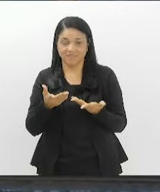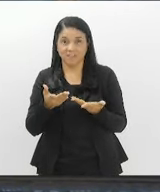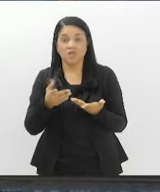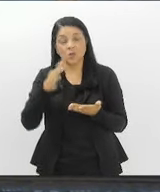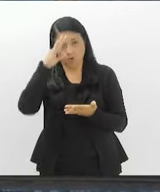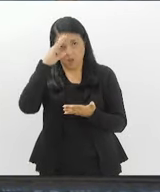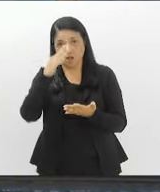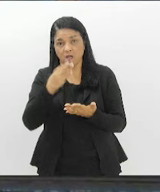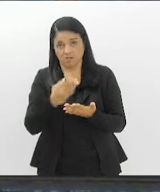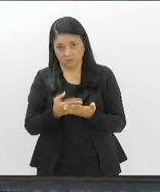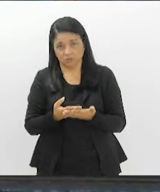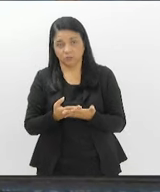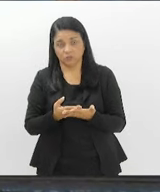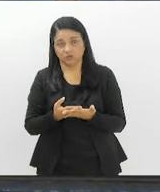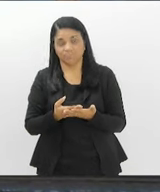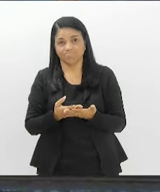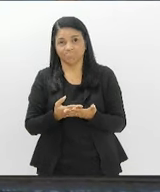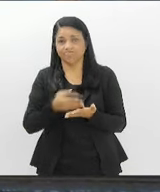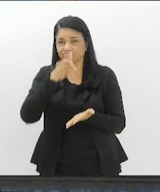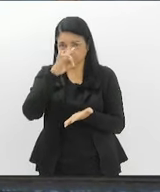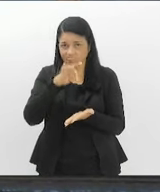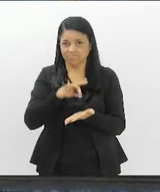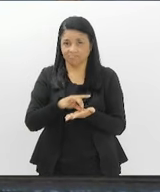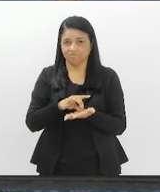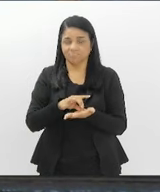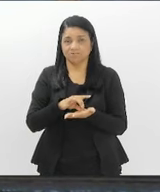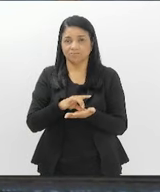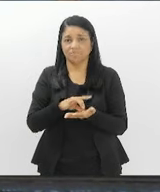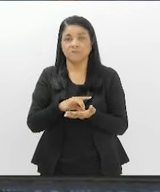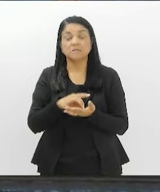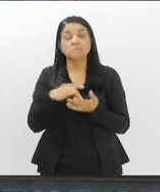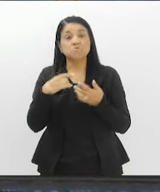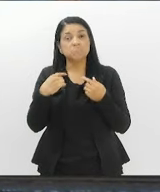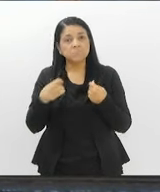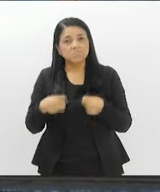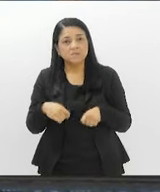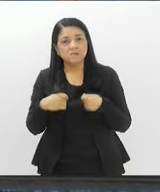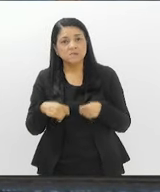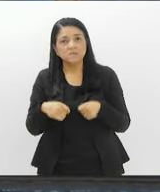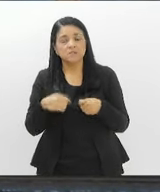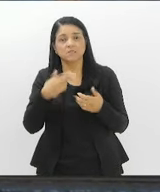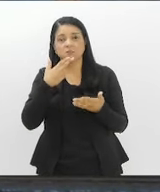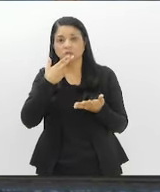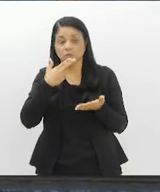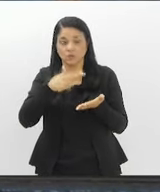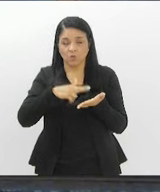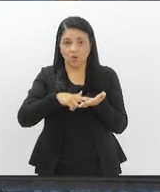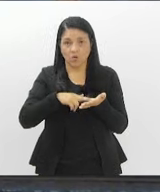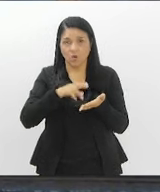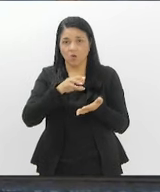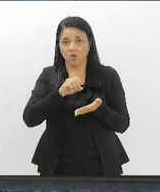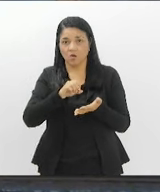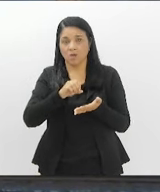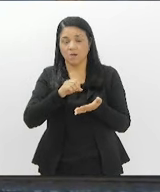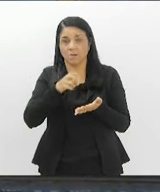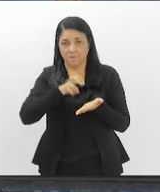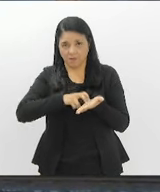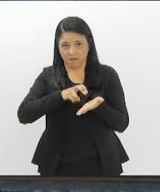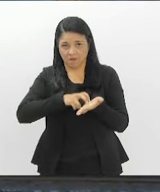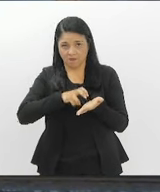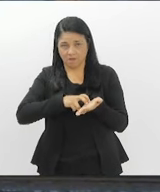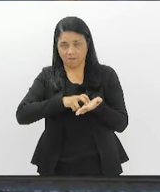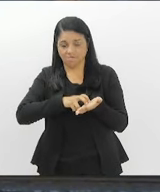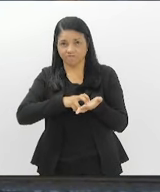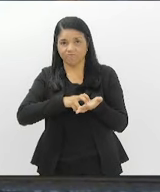acredito sinceramente que a gente tenha no Correio da Manhã um veículo capaz de